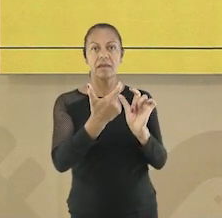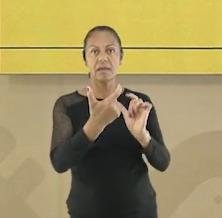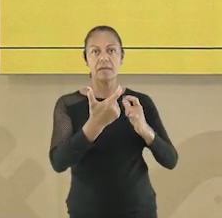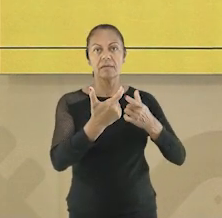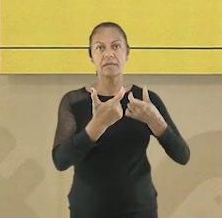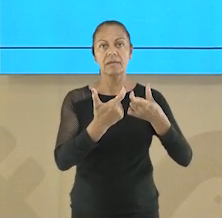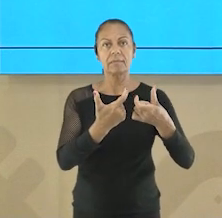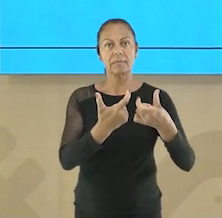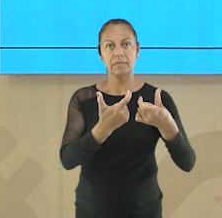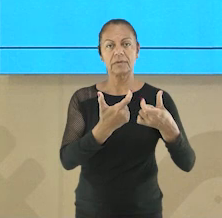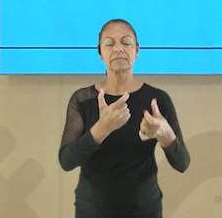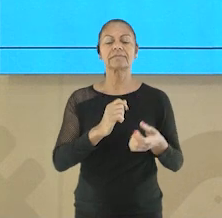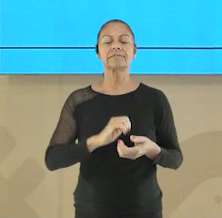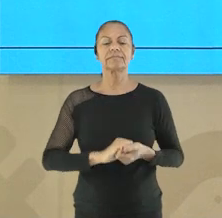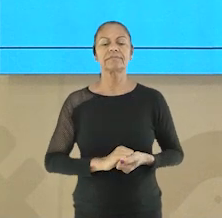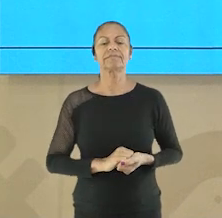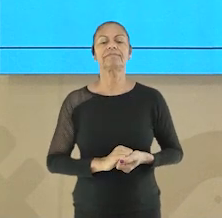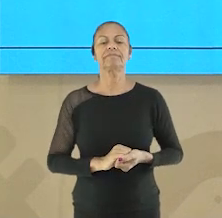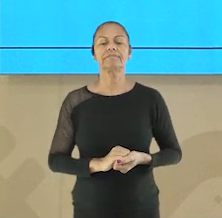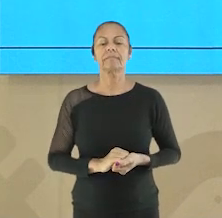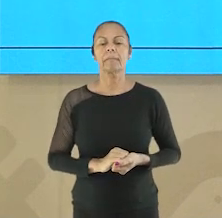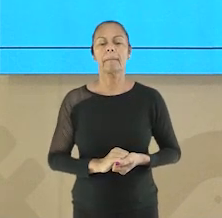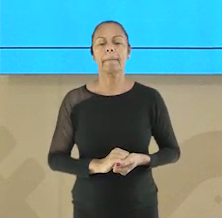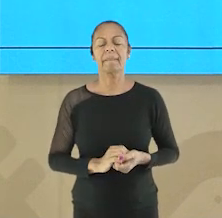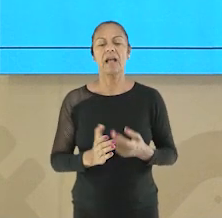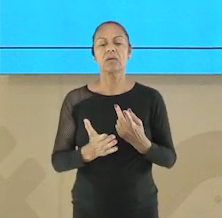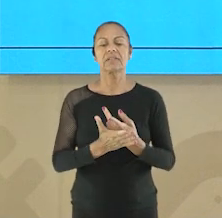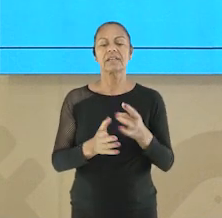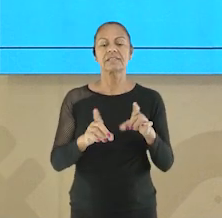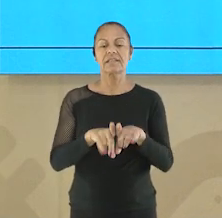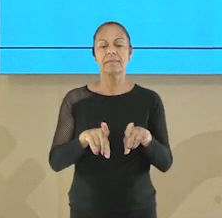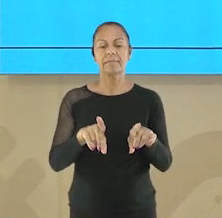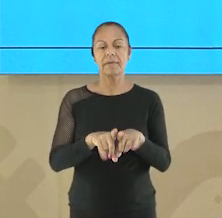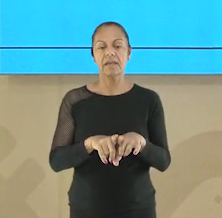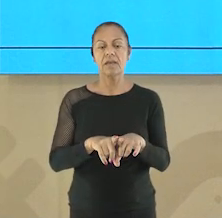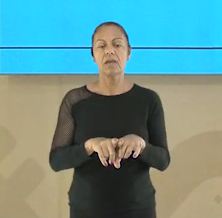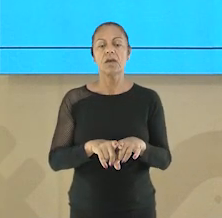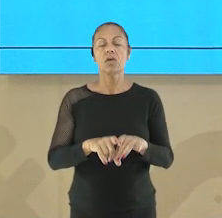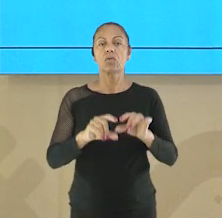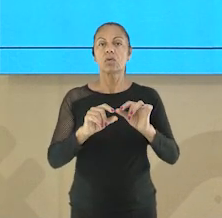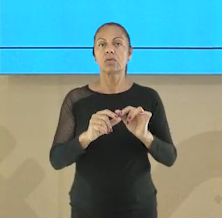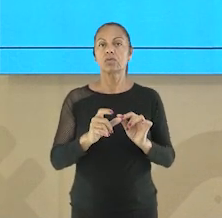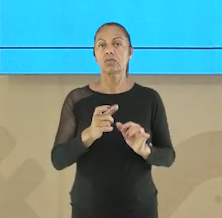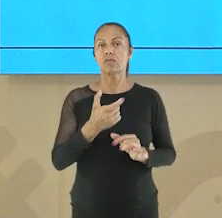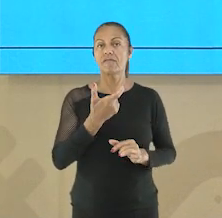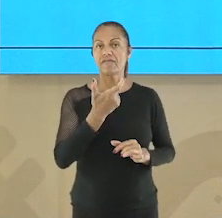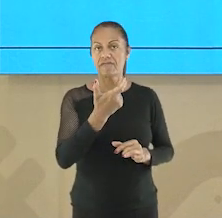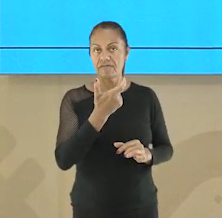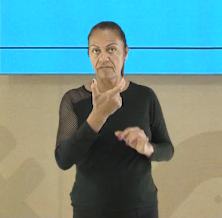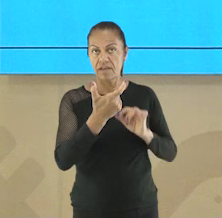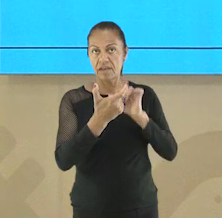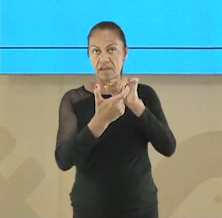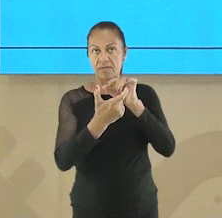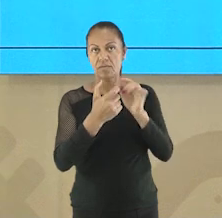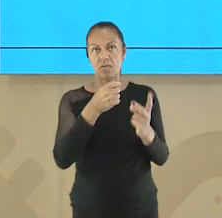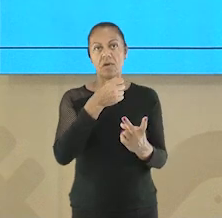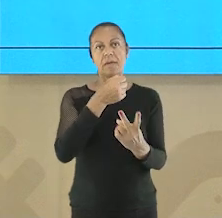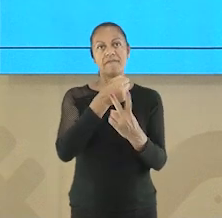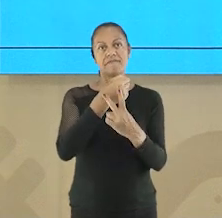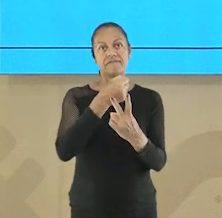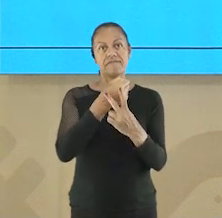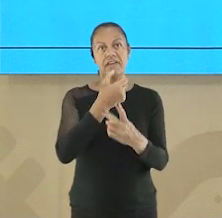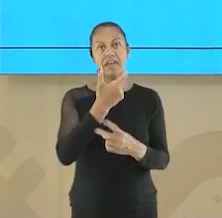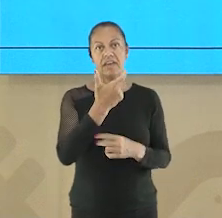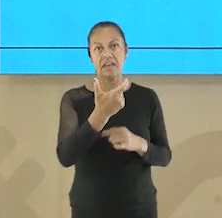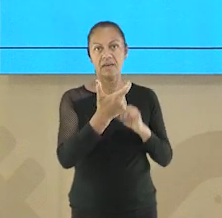agora, na terceira situação, a ênclise ocorre quando temos um verbo iniciando a oração. Esse aqui é bem